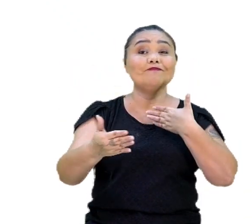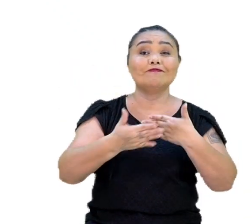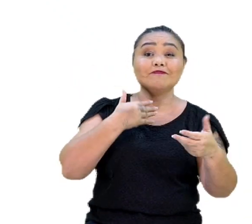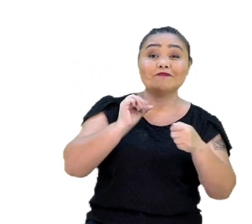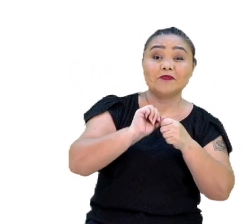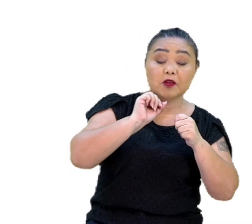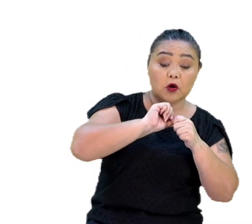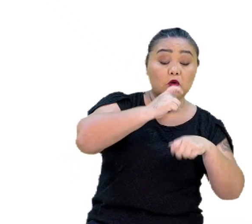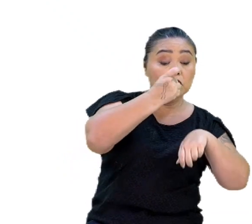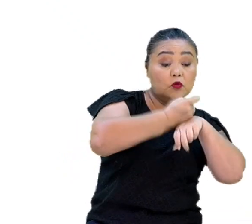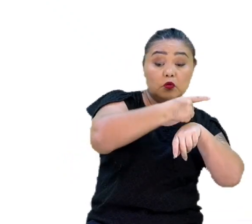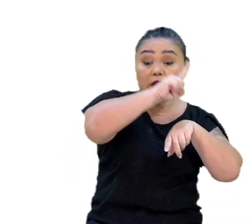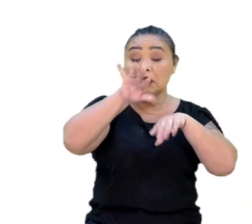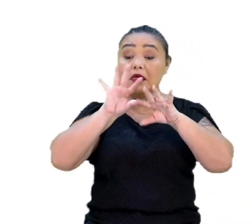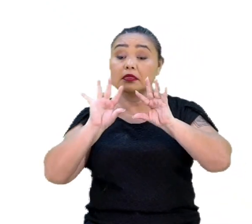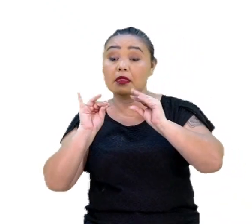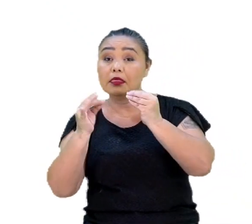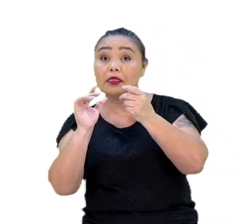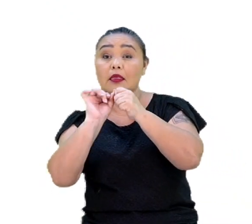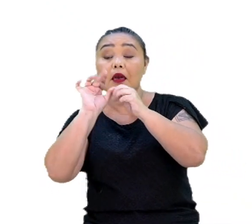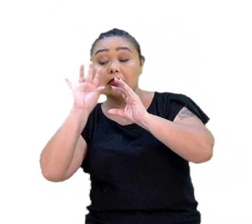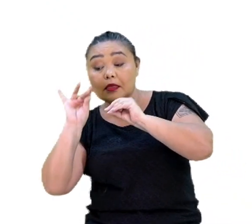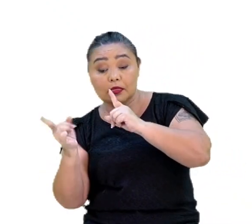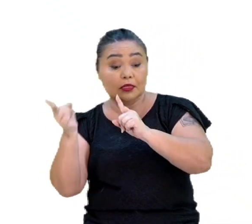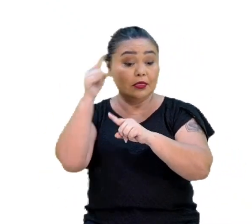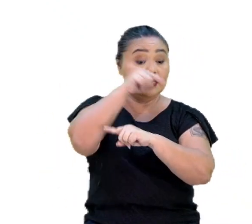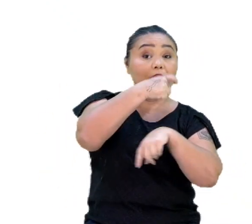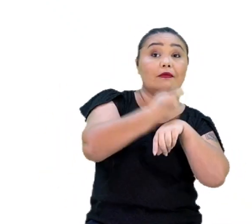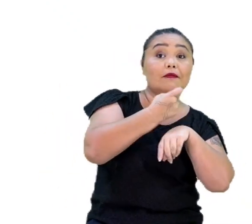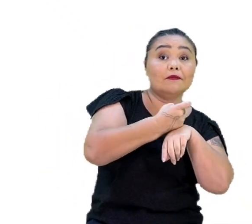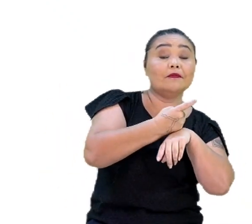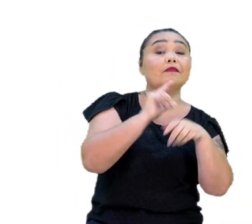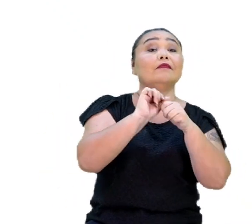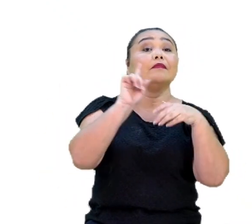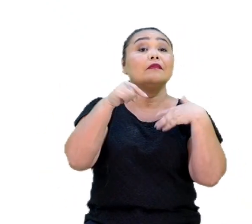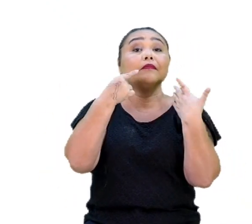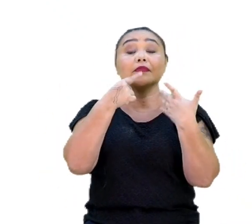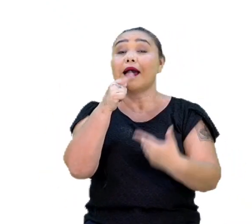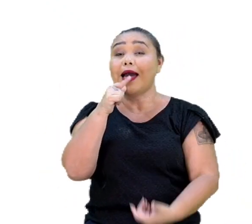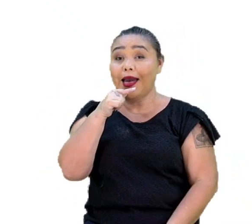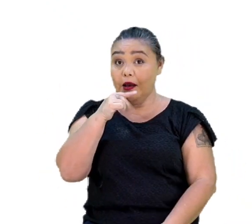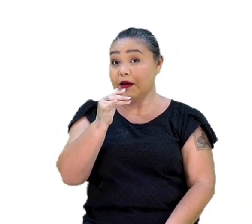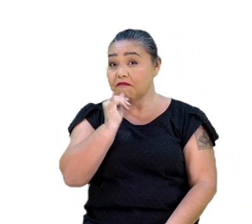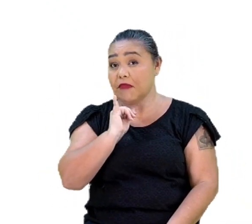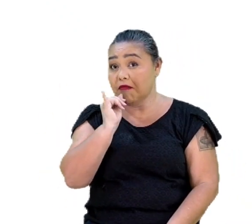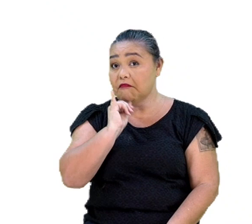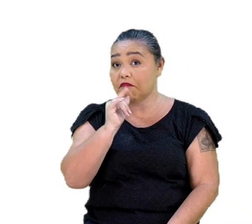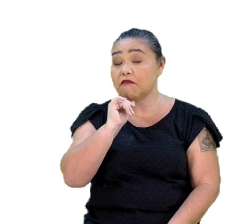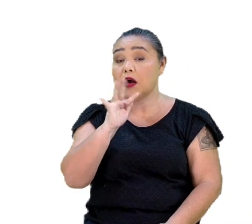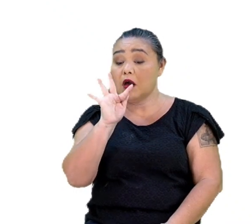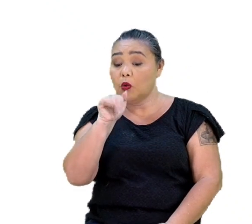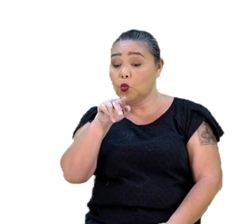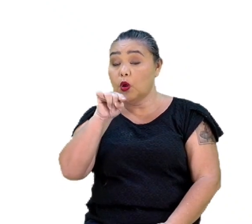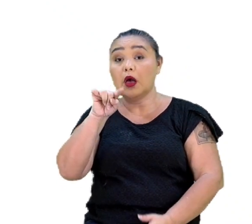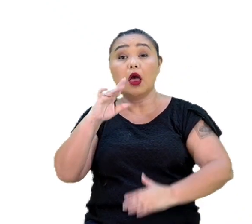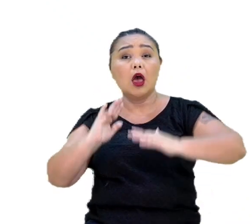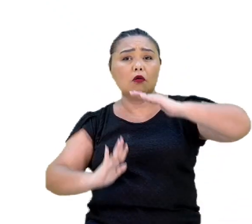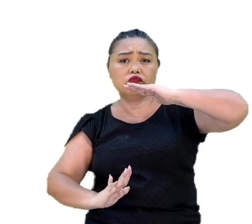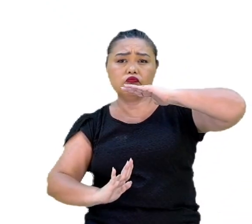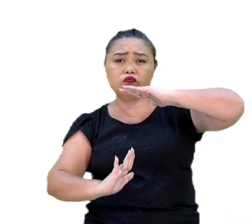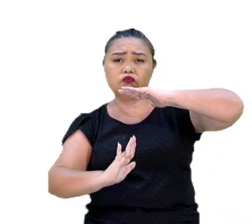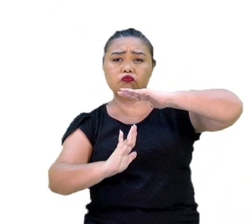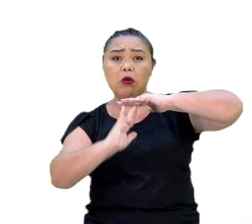saindo do sólido para o líquido ou do líquido para o sólido. Por exemplo, na água, o ponto de fusão dela é 0